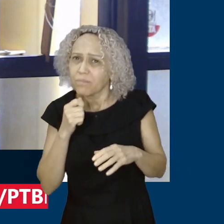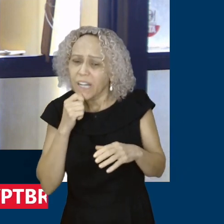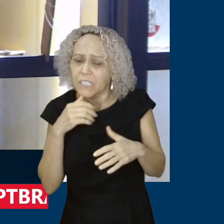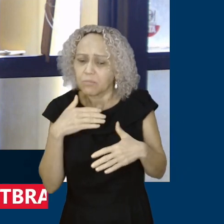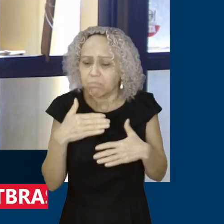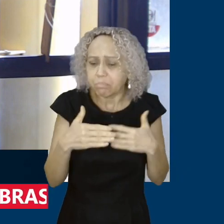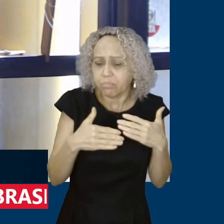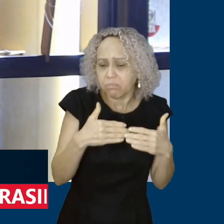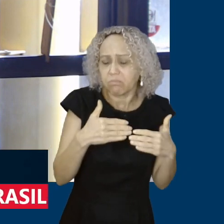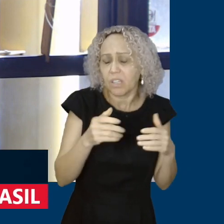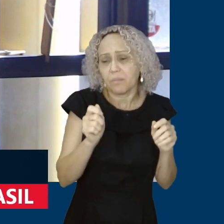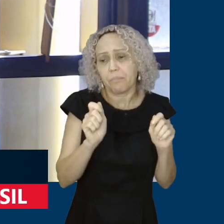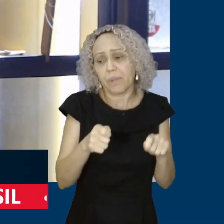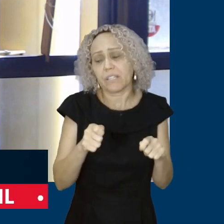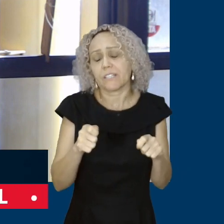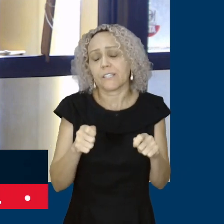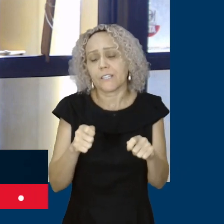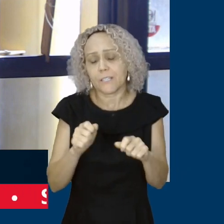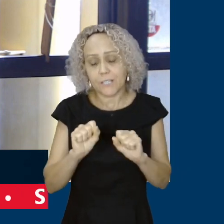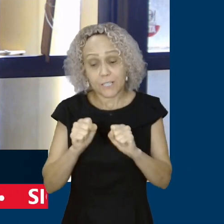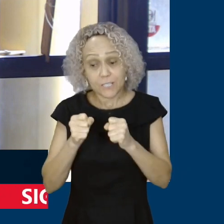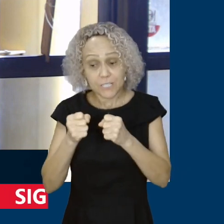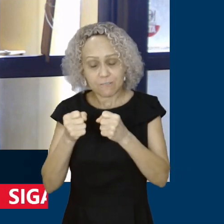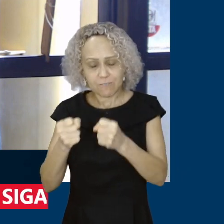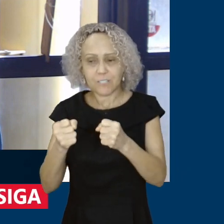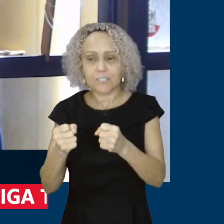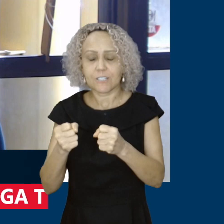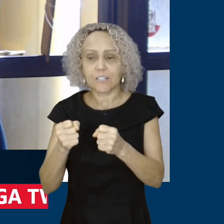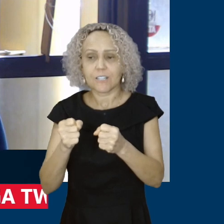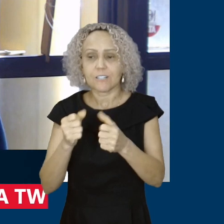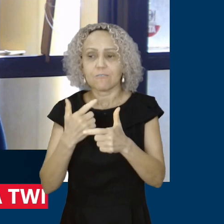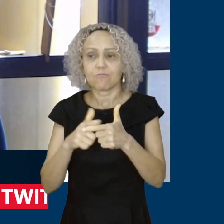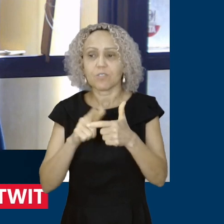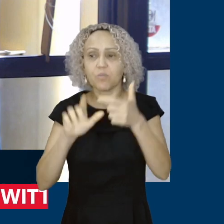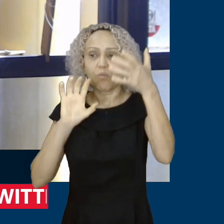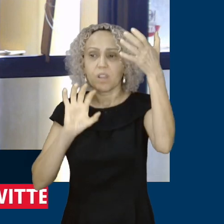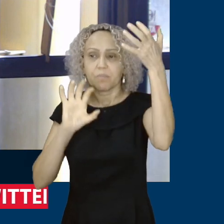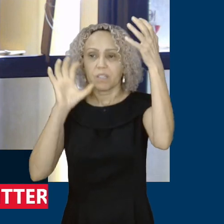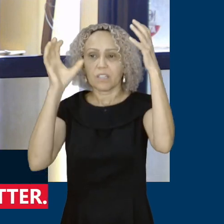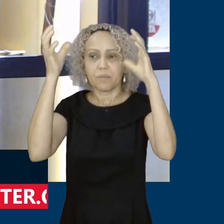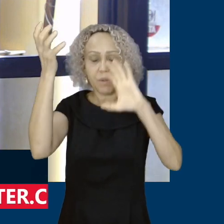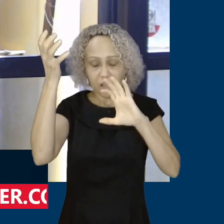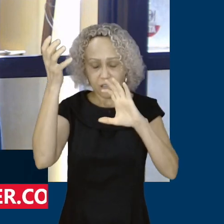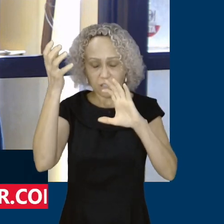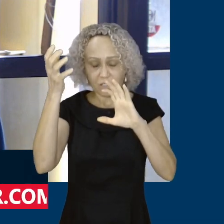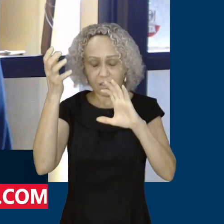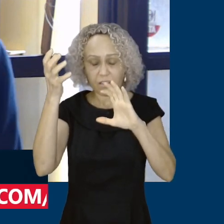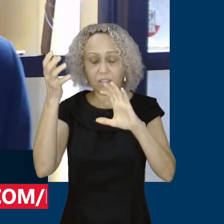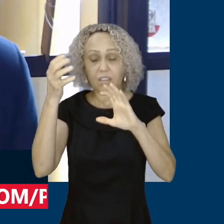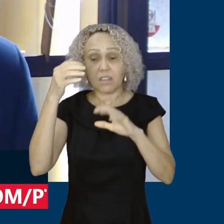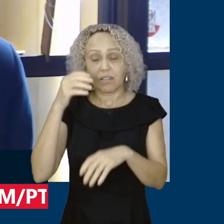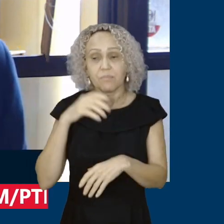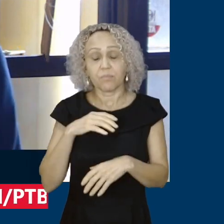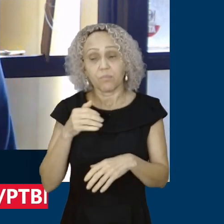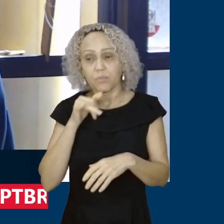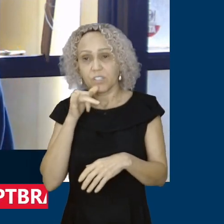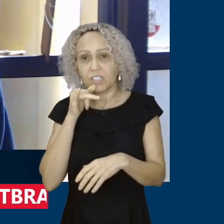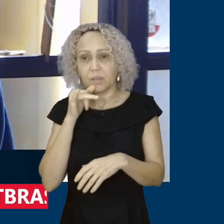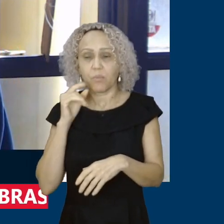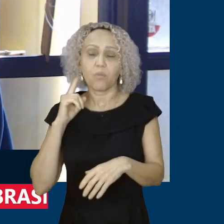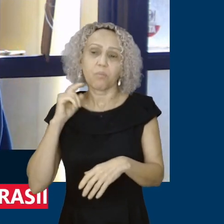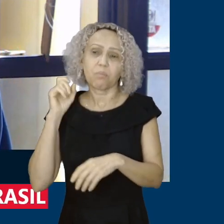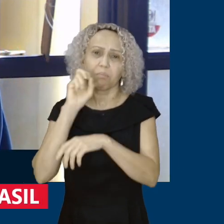climática. Diminuir as emissões de gases de efeito estufa que provoca, entendeu, as mudanças climáticas que a gente já